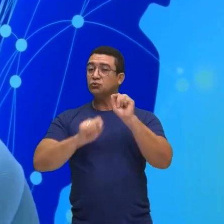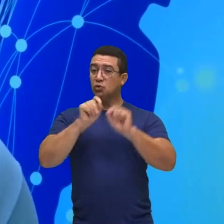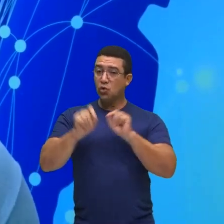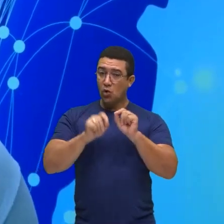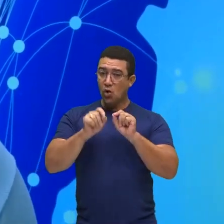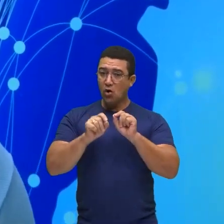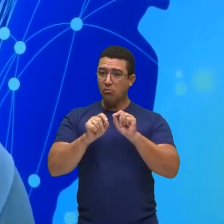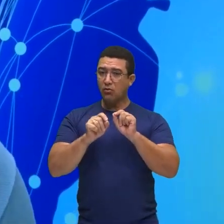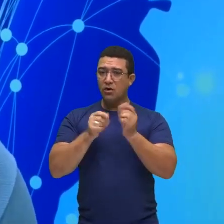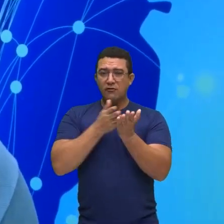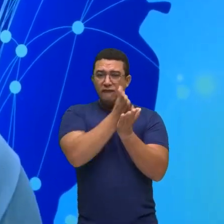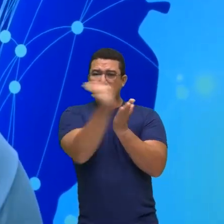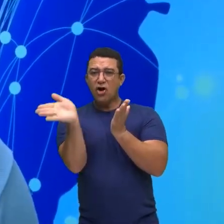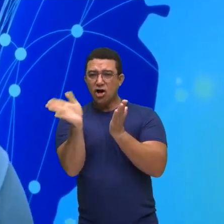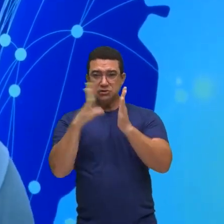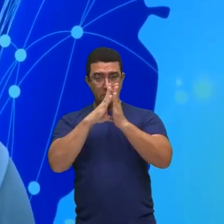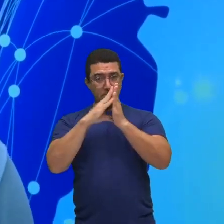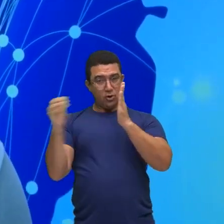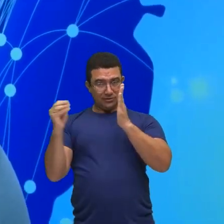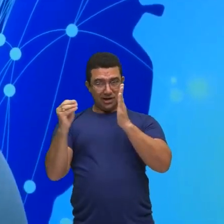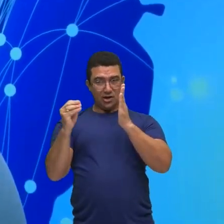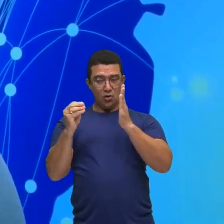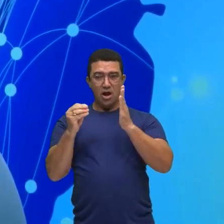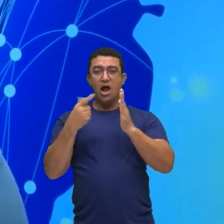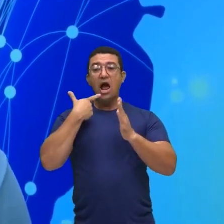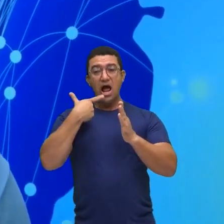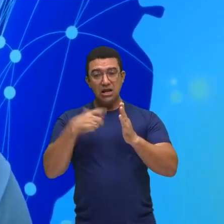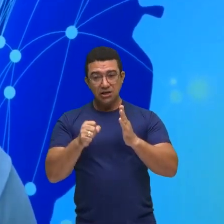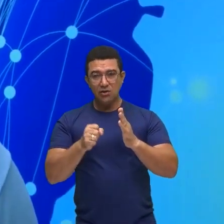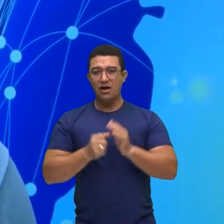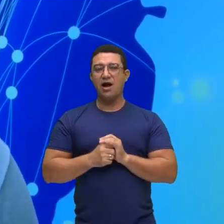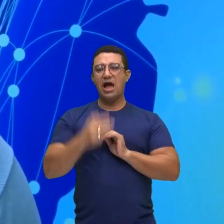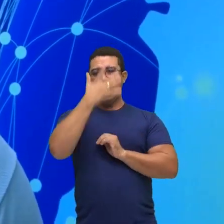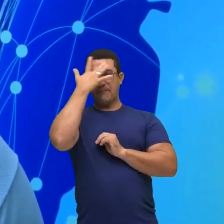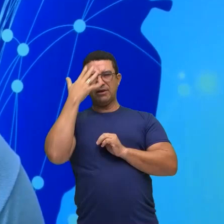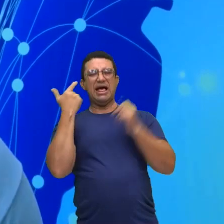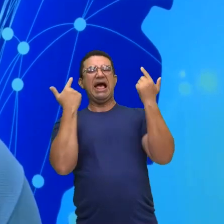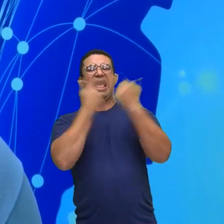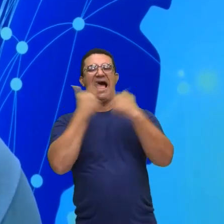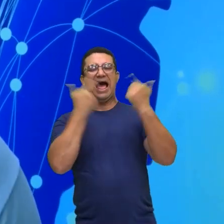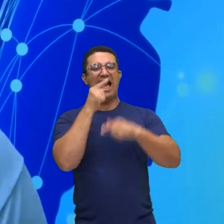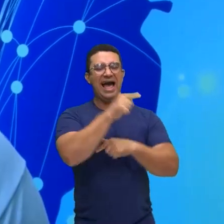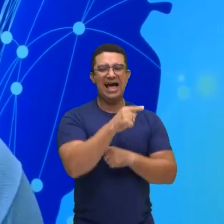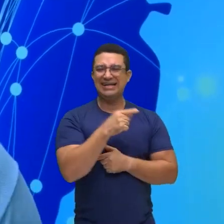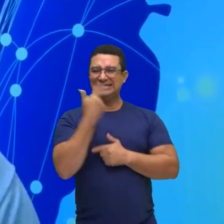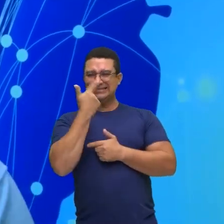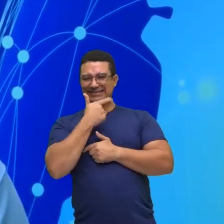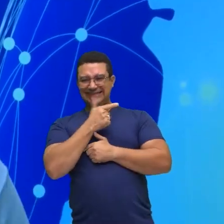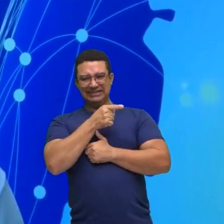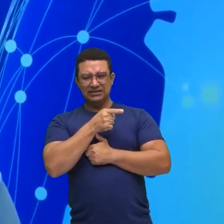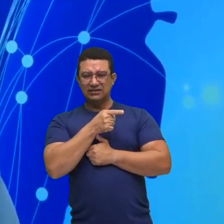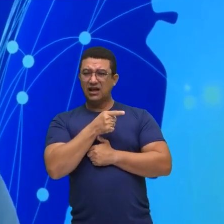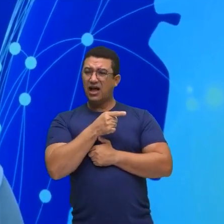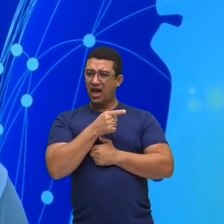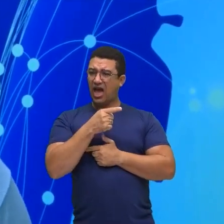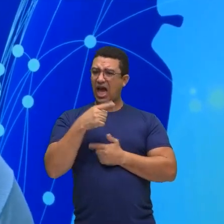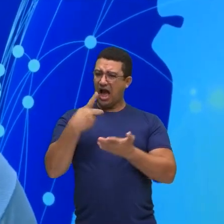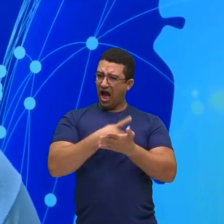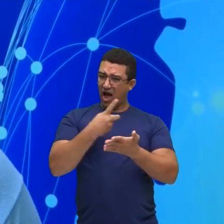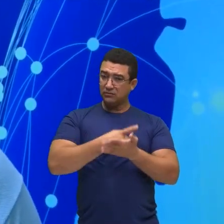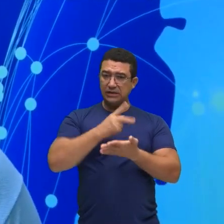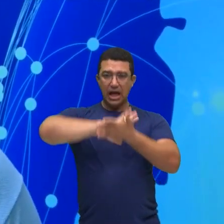é aquela padrão, o que acontece? Ela é motivo de piada, de deboche, isso aí que é o preconceito